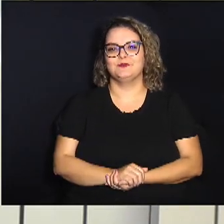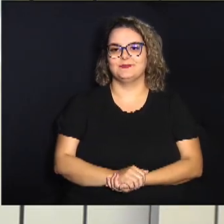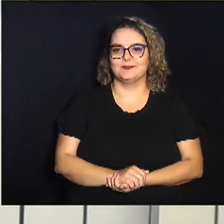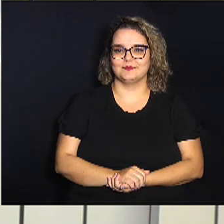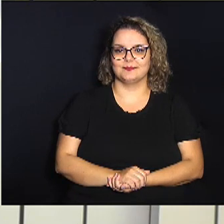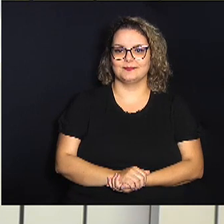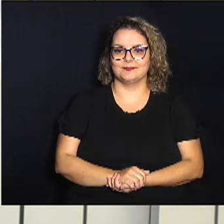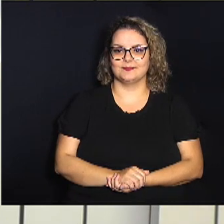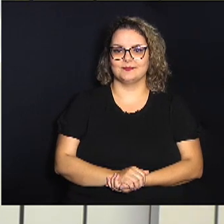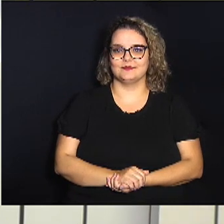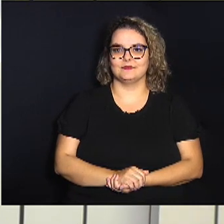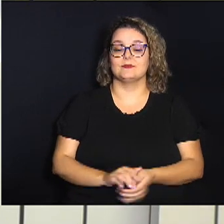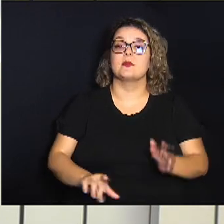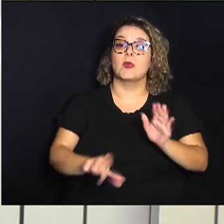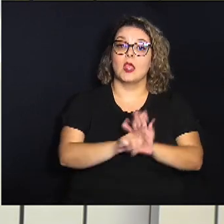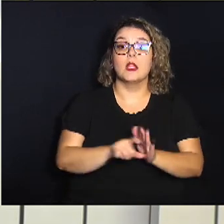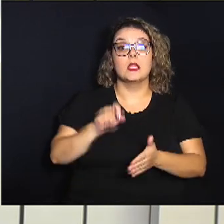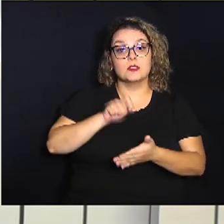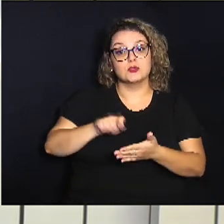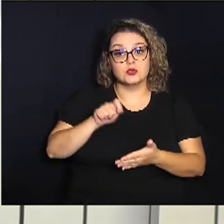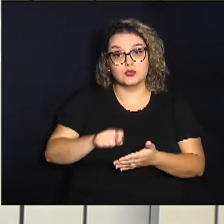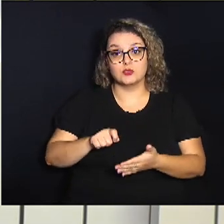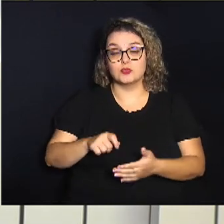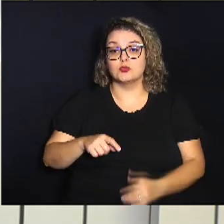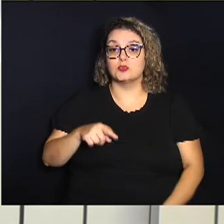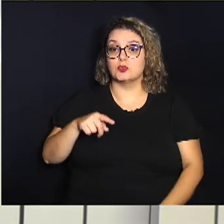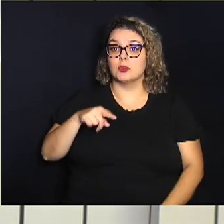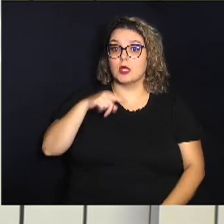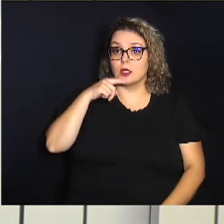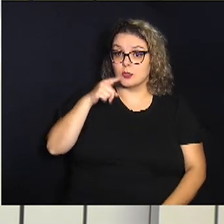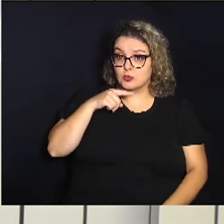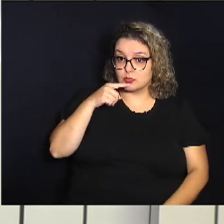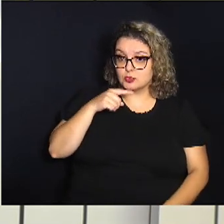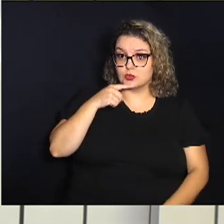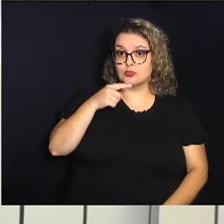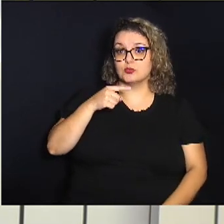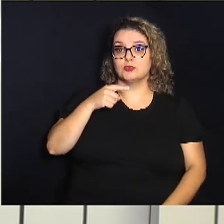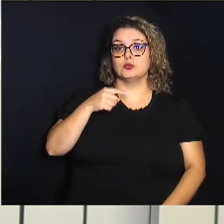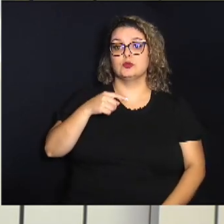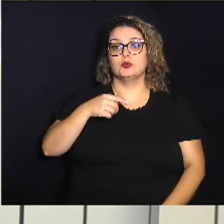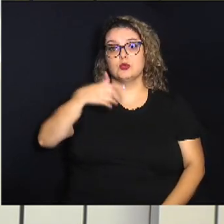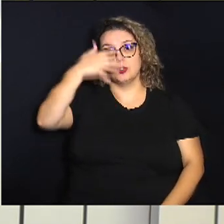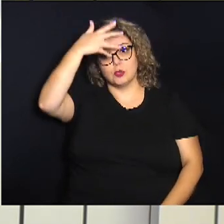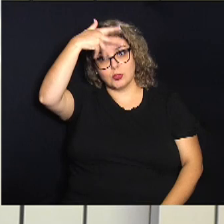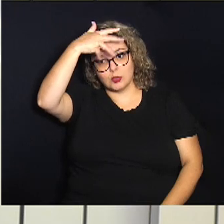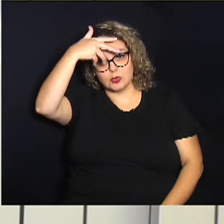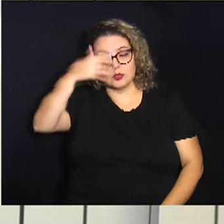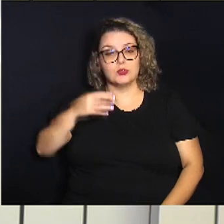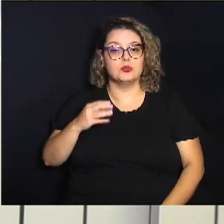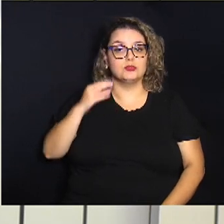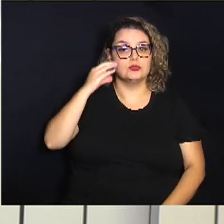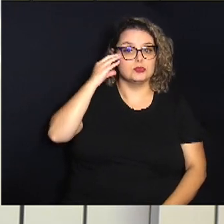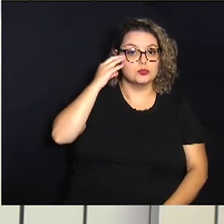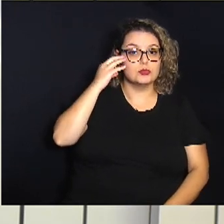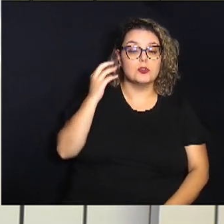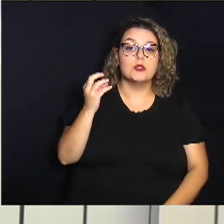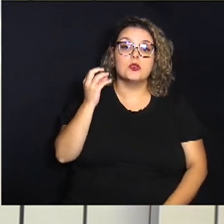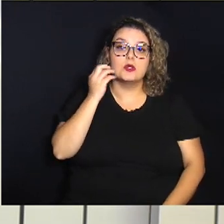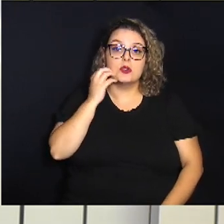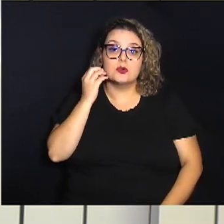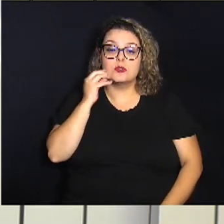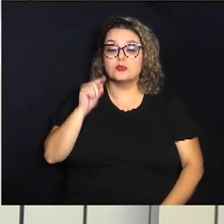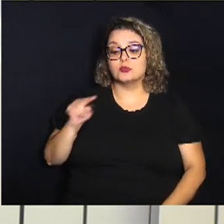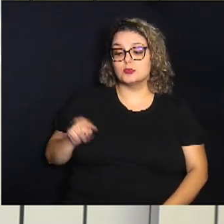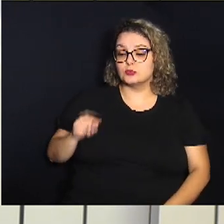A lei de autoria dos vereadores Eduardo Magoga, Rodrigo da Farma Dick, Luiz Cirilo, Igor Diego, Zé